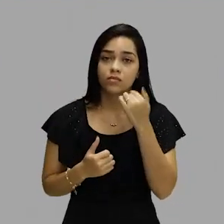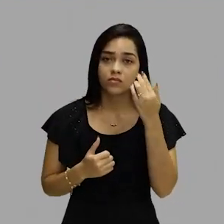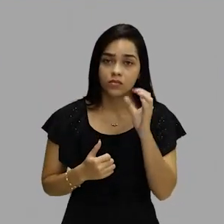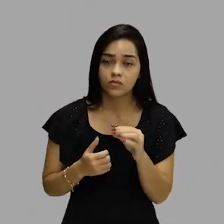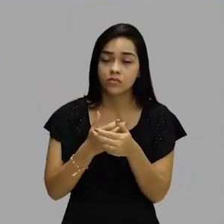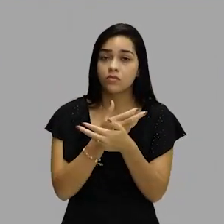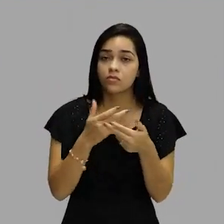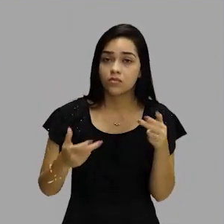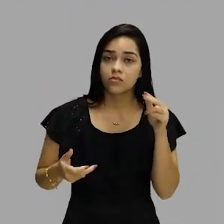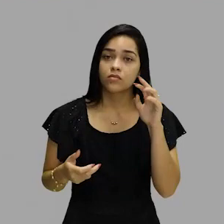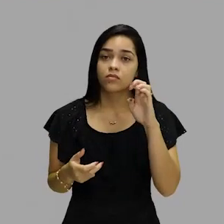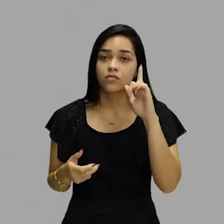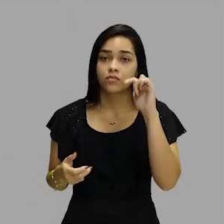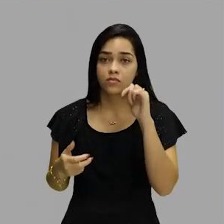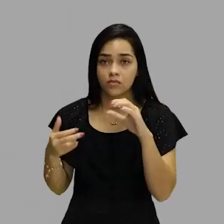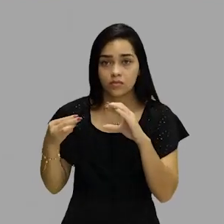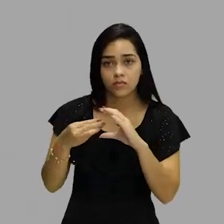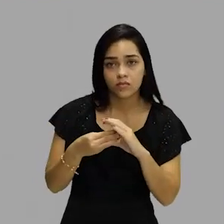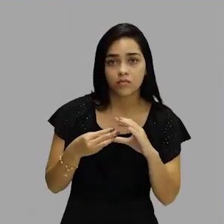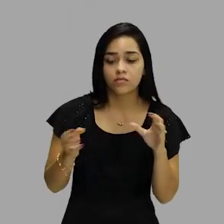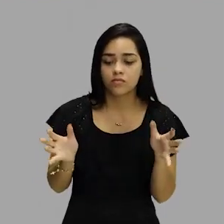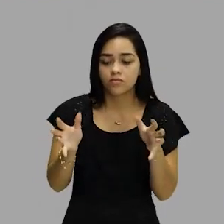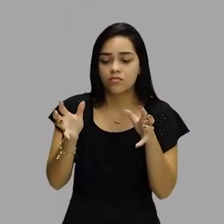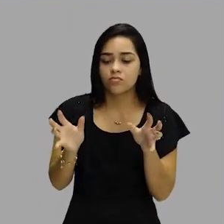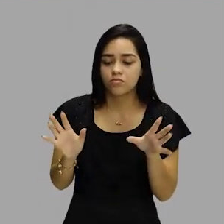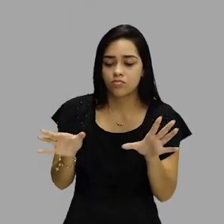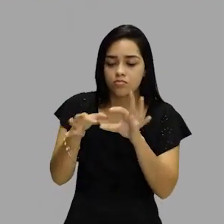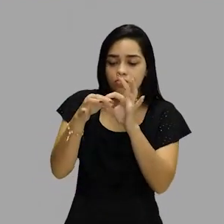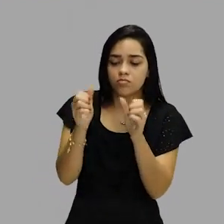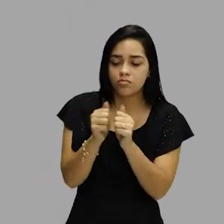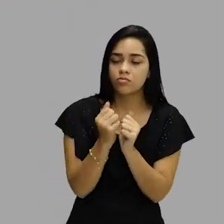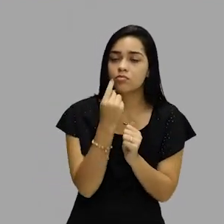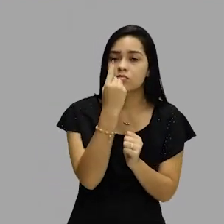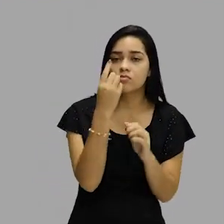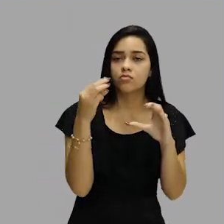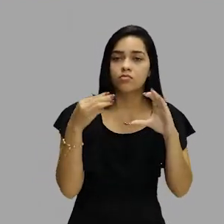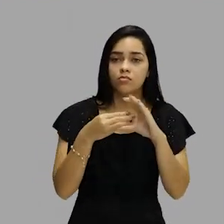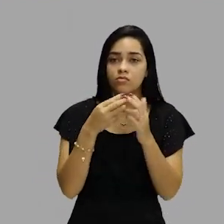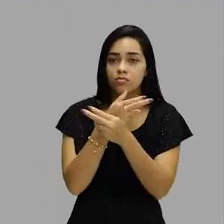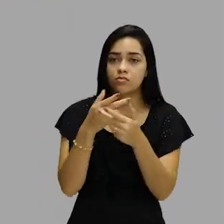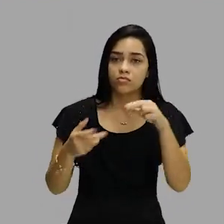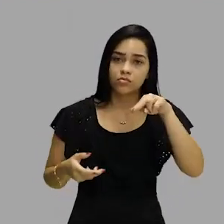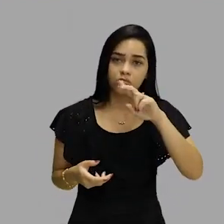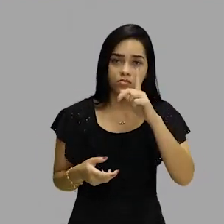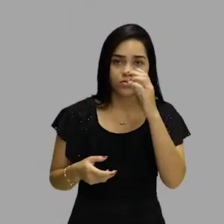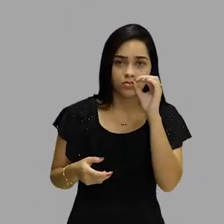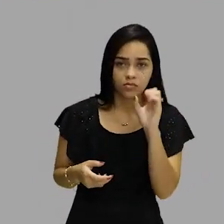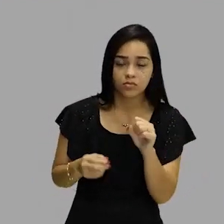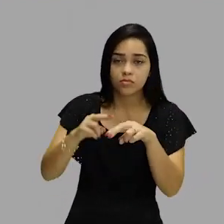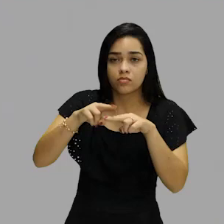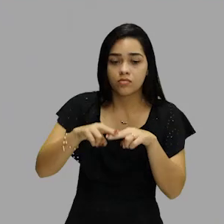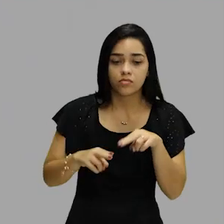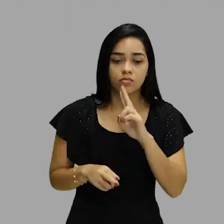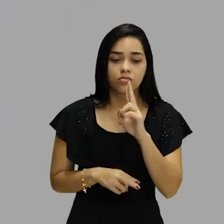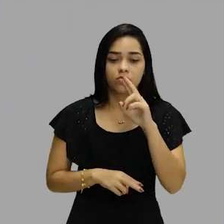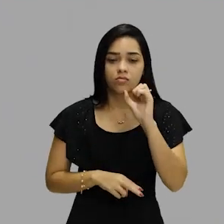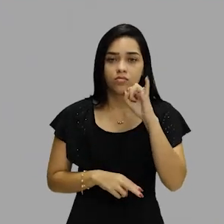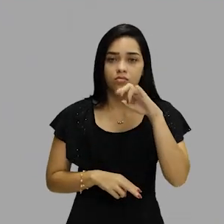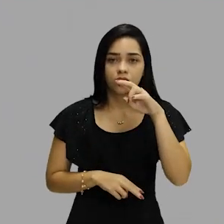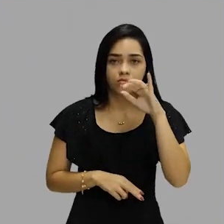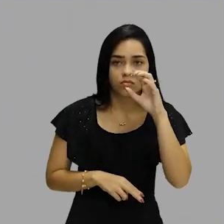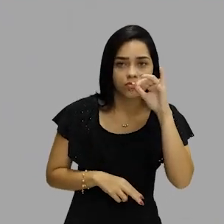várias células. Se fundiram e aí ficou formando uma única célula com vários núcleos. E daí o termo